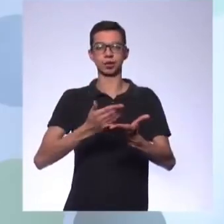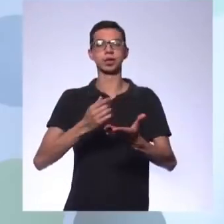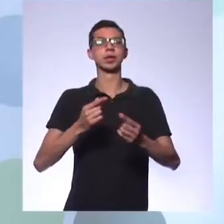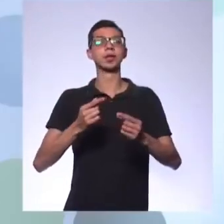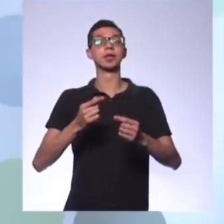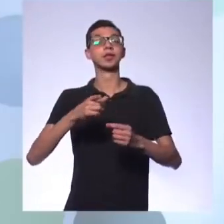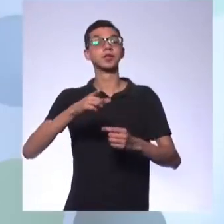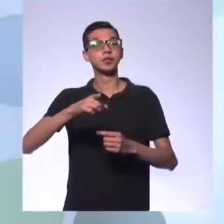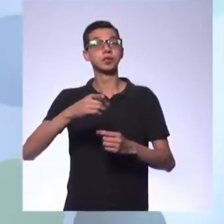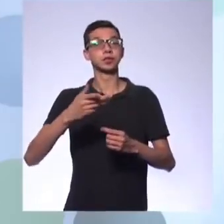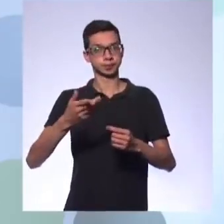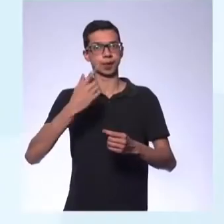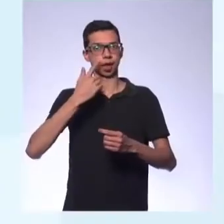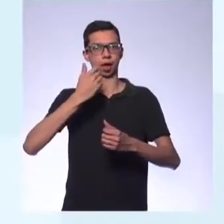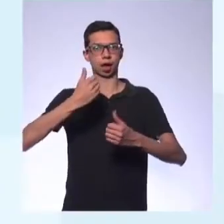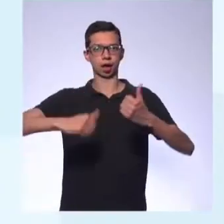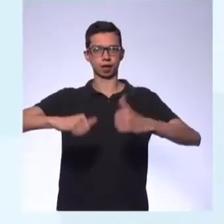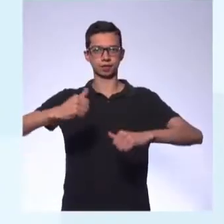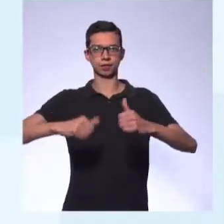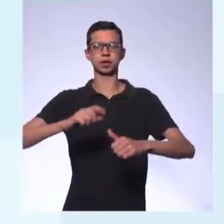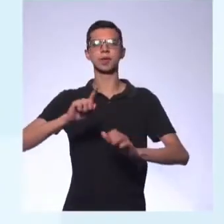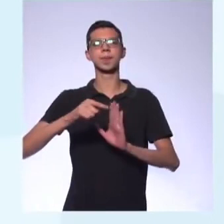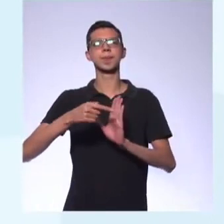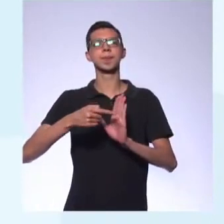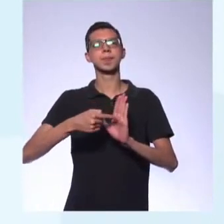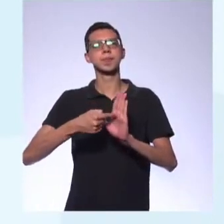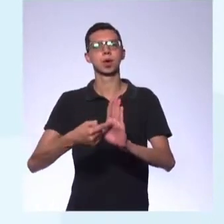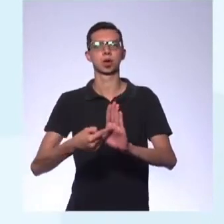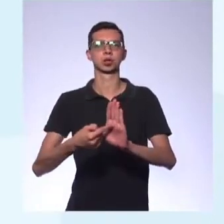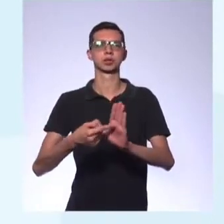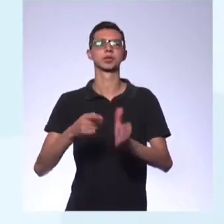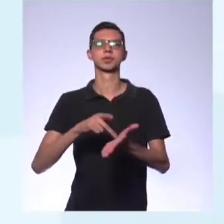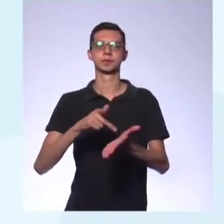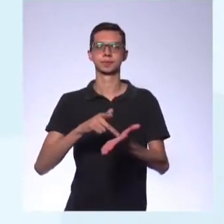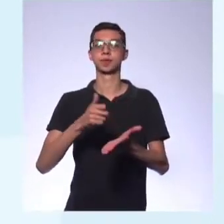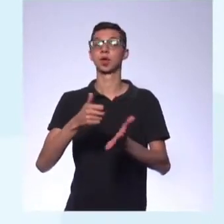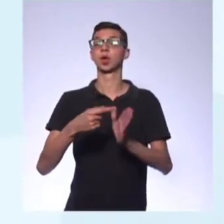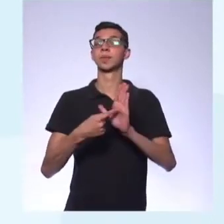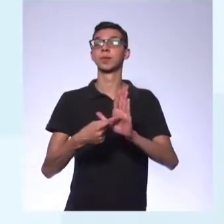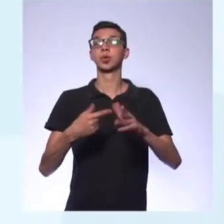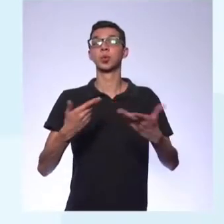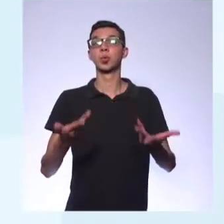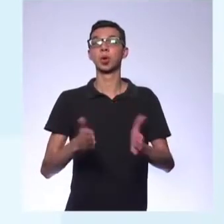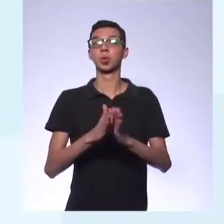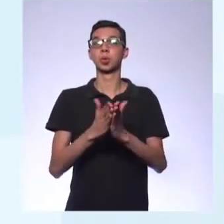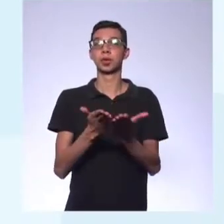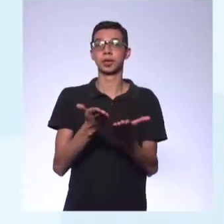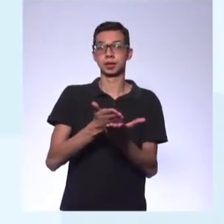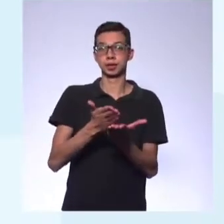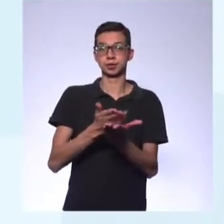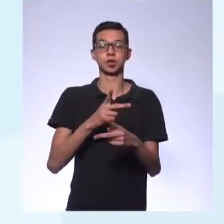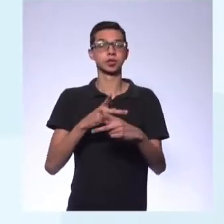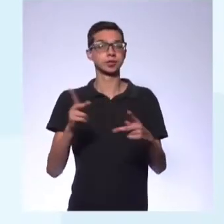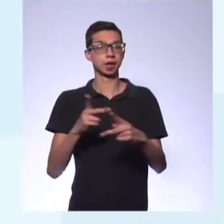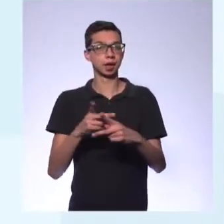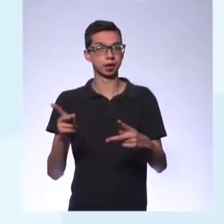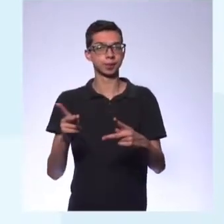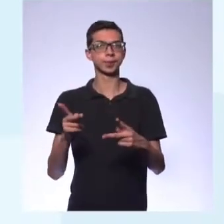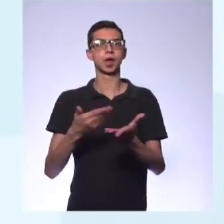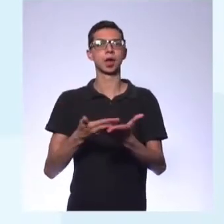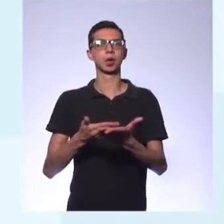quê? Você avalia a nossa aula e faz uma indicação de... Isso, olha só. Faça uma indicação de livro, série. Eu vou fazer o que na próxima